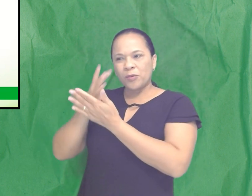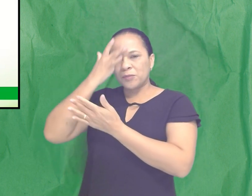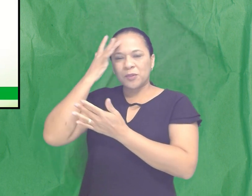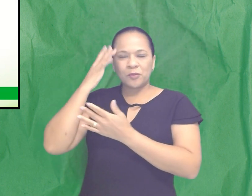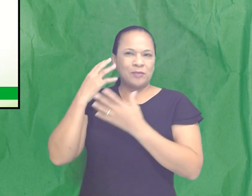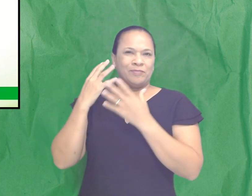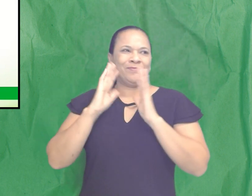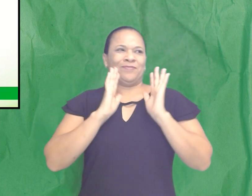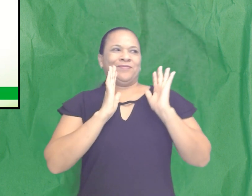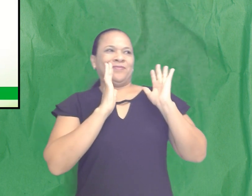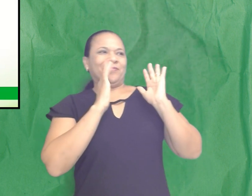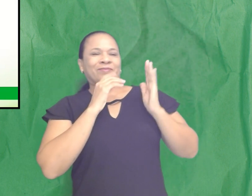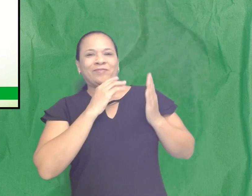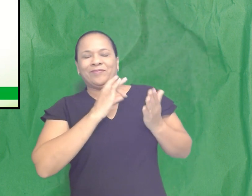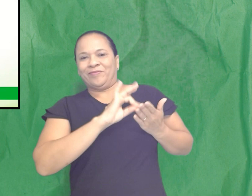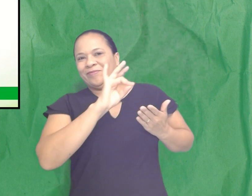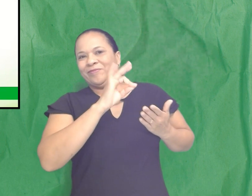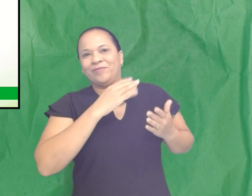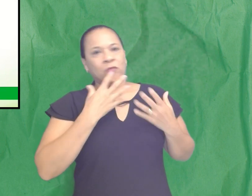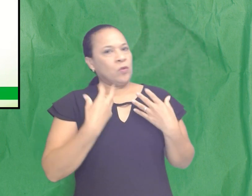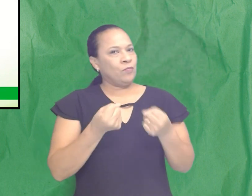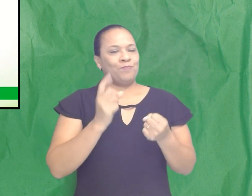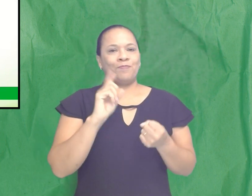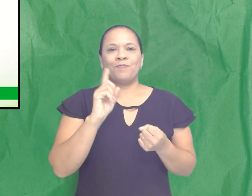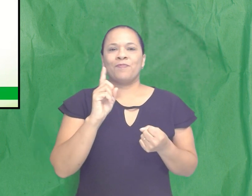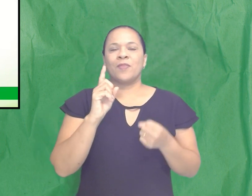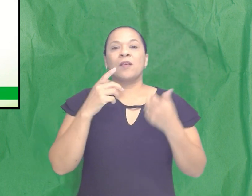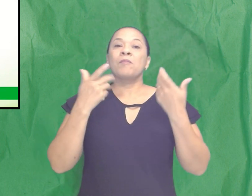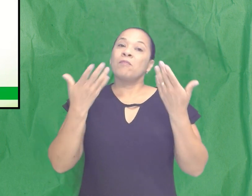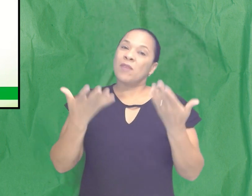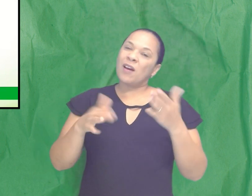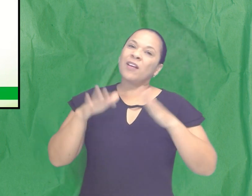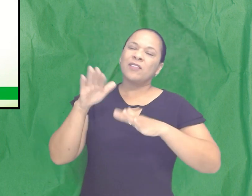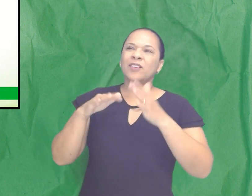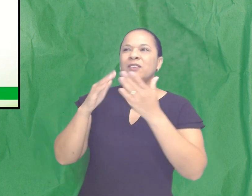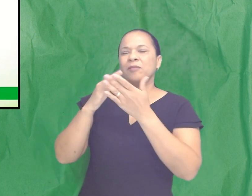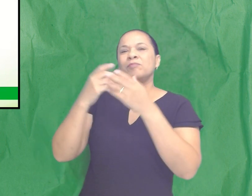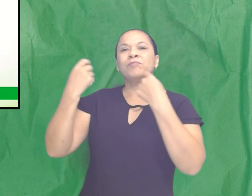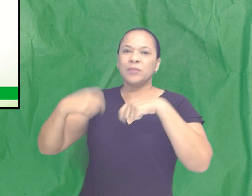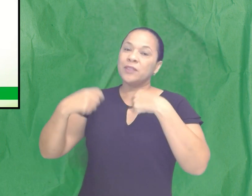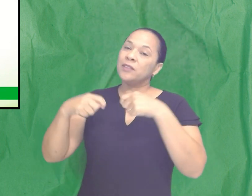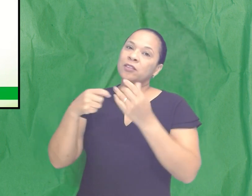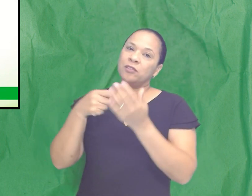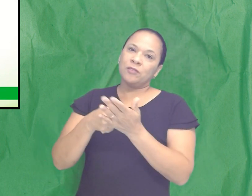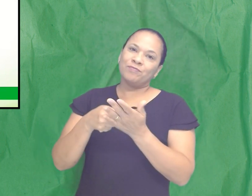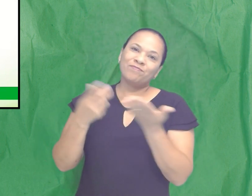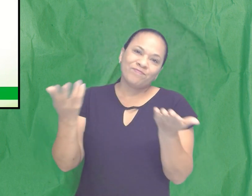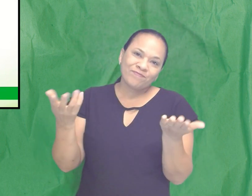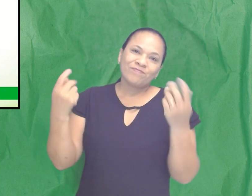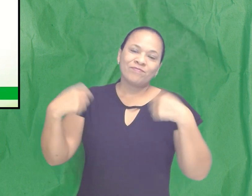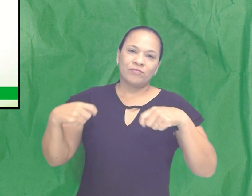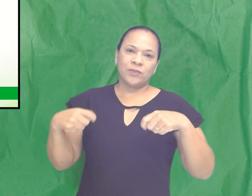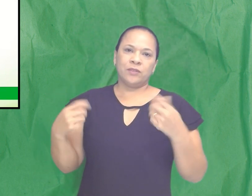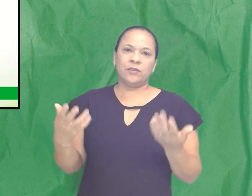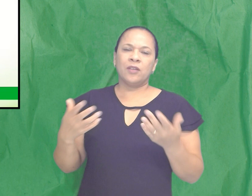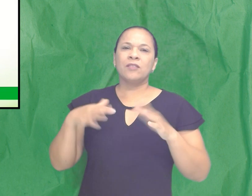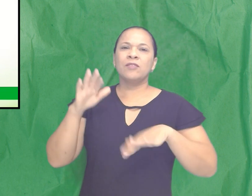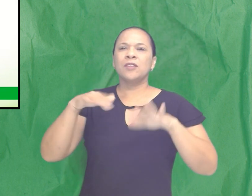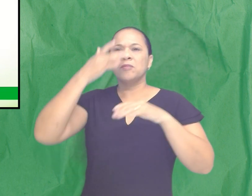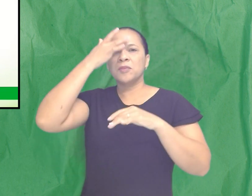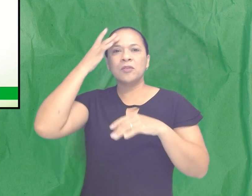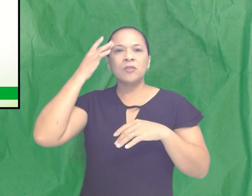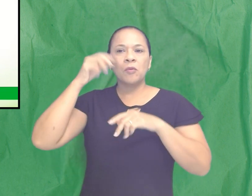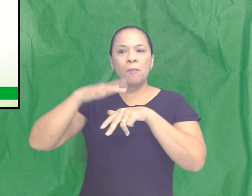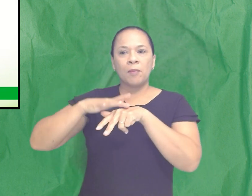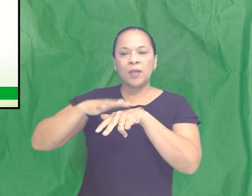aceita, quanto a via oral, se comparando, né, com a via oral. Mas ela, às vezes, vai precisar ser utilizada como quando o paciente tiver uma